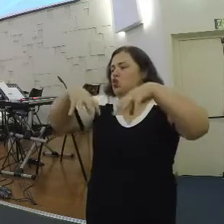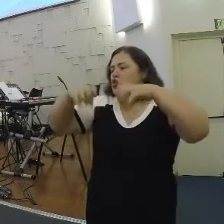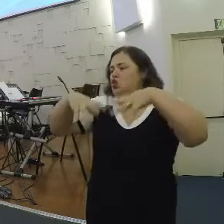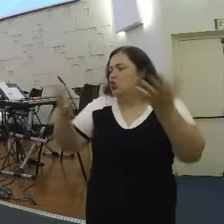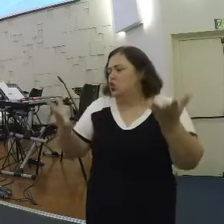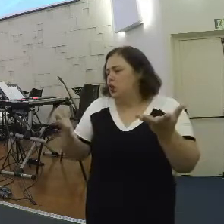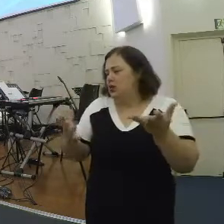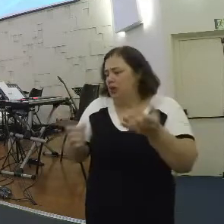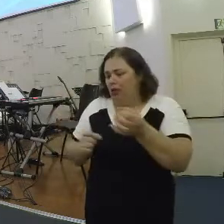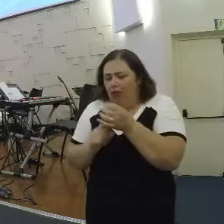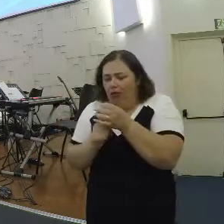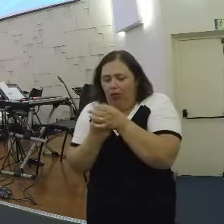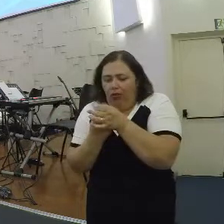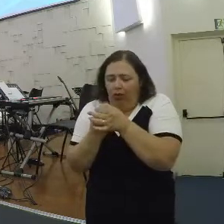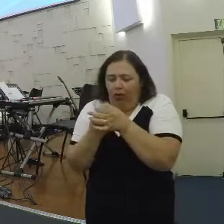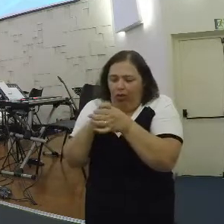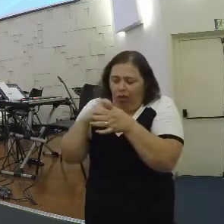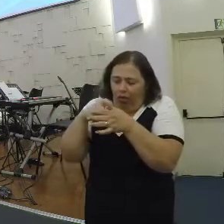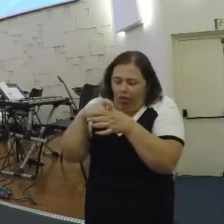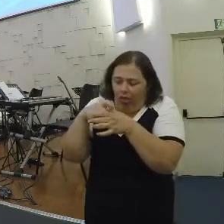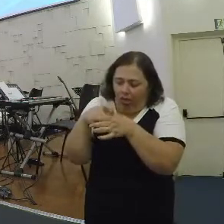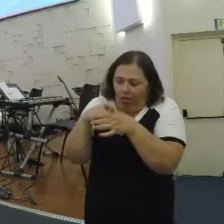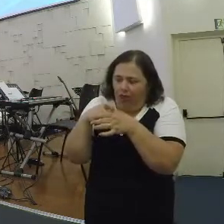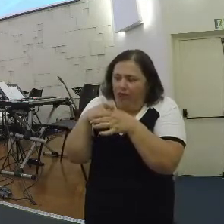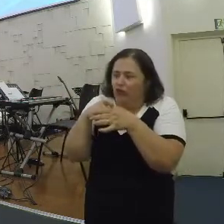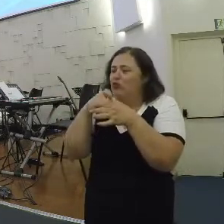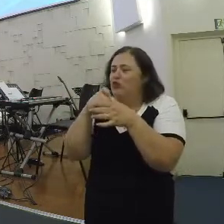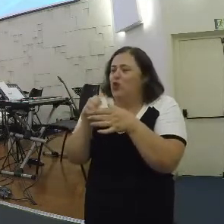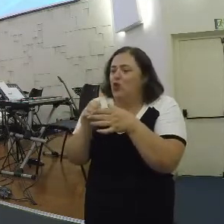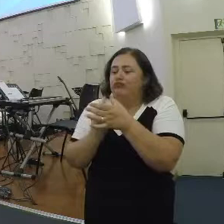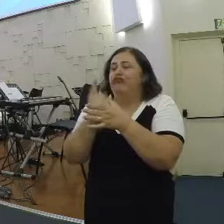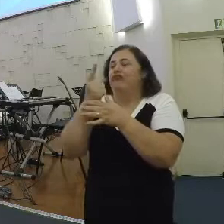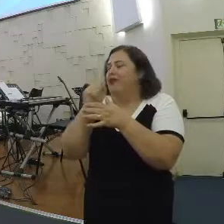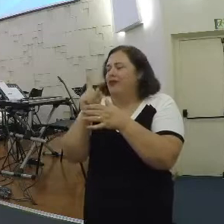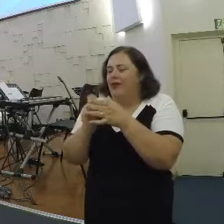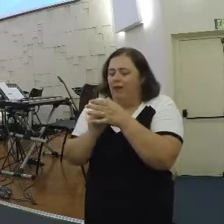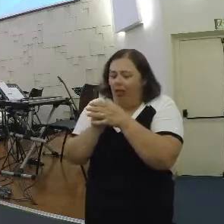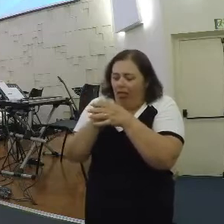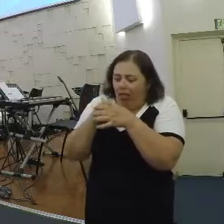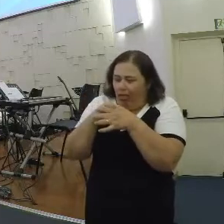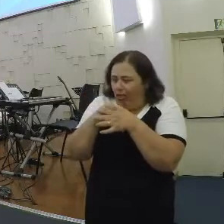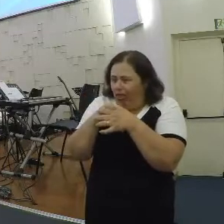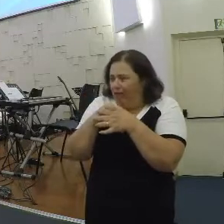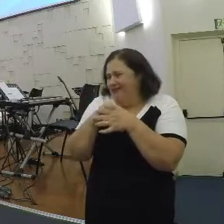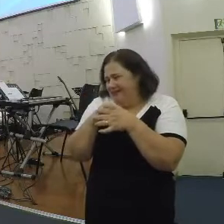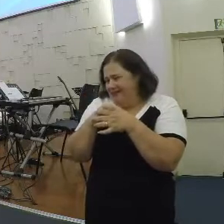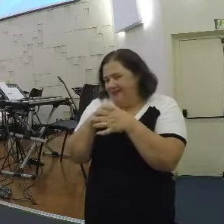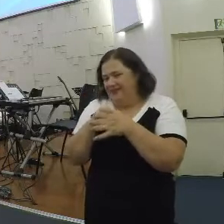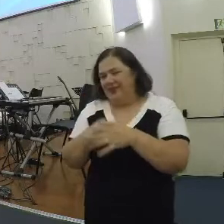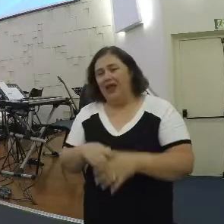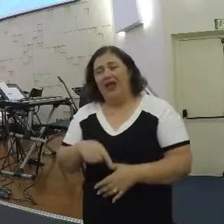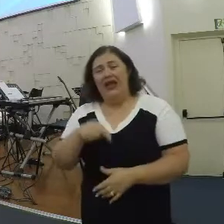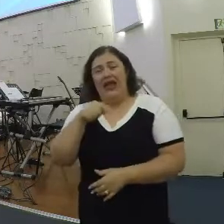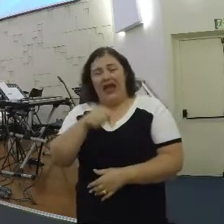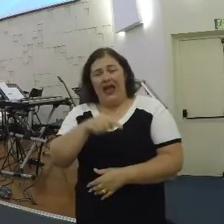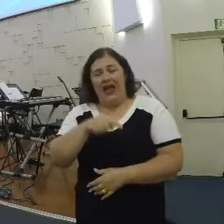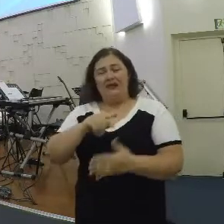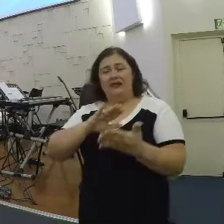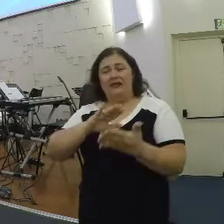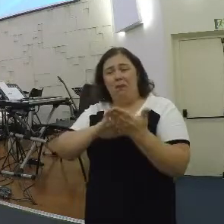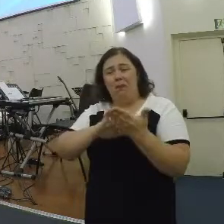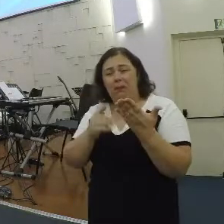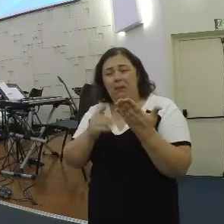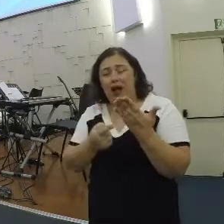e frutificar. As parábolas, como eu disse, irmãos, não são historietas, são